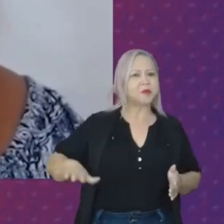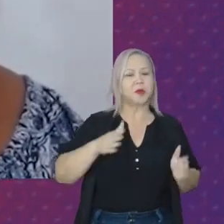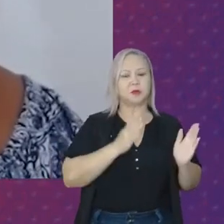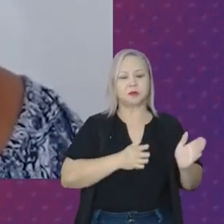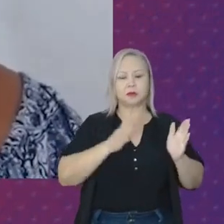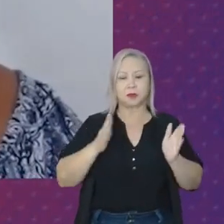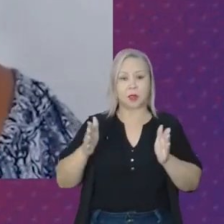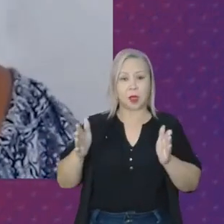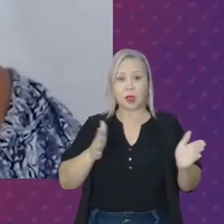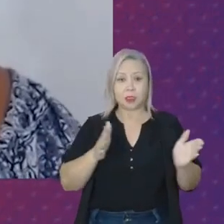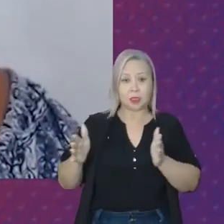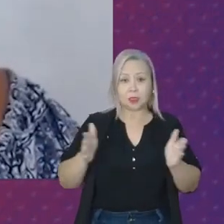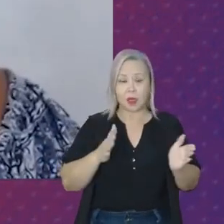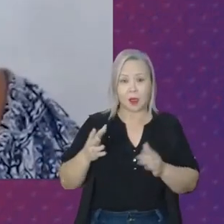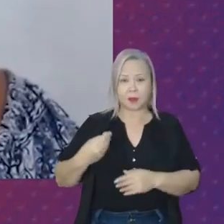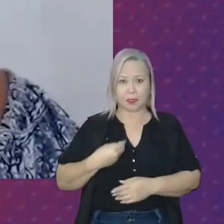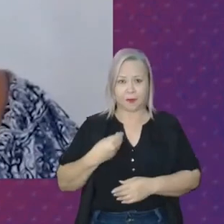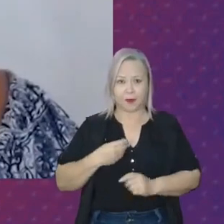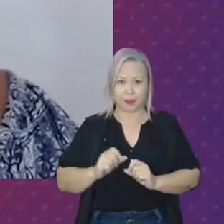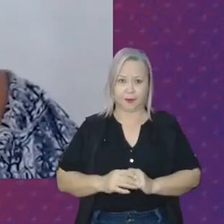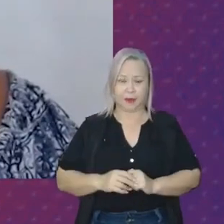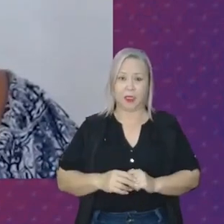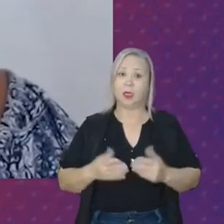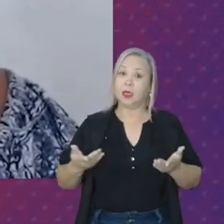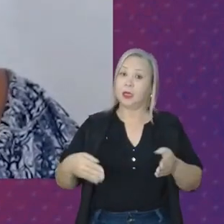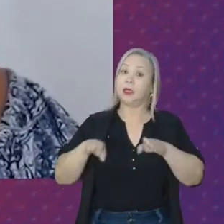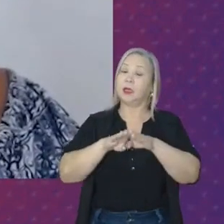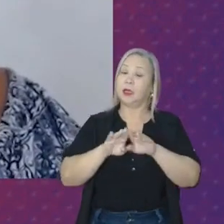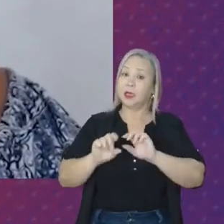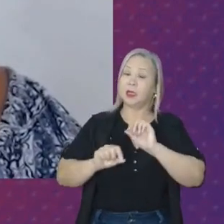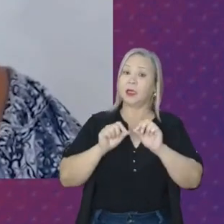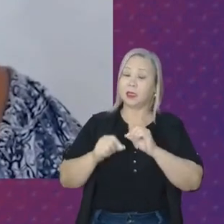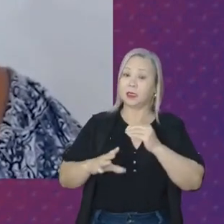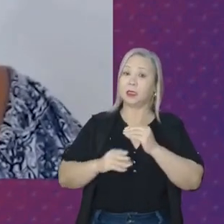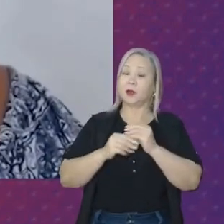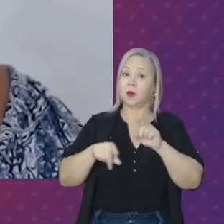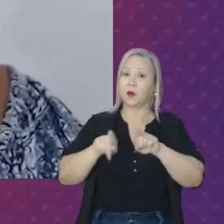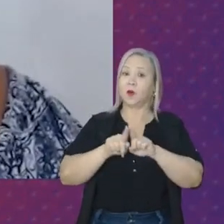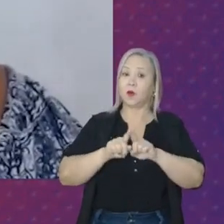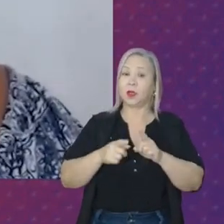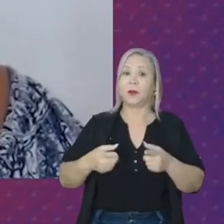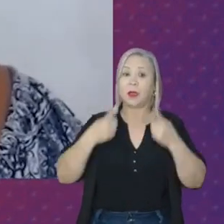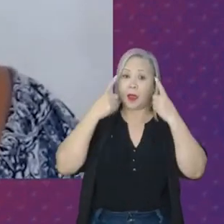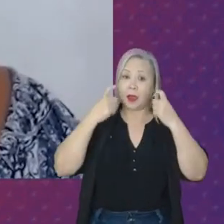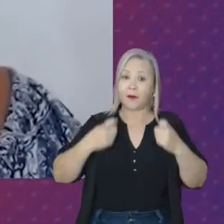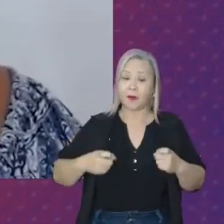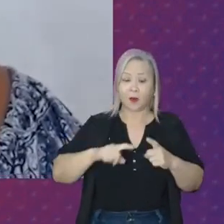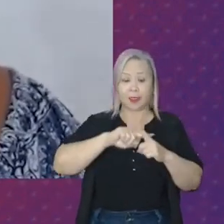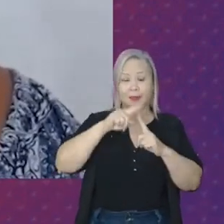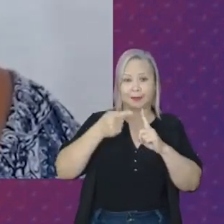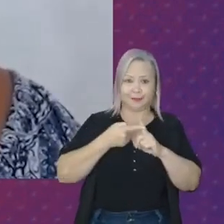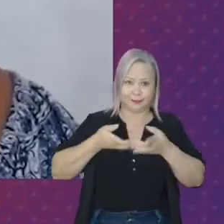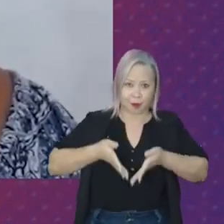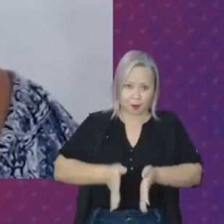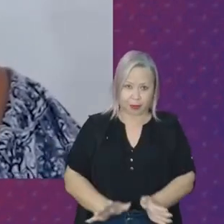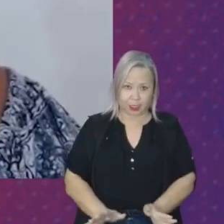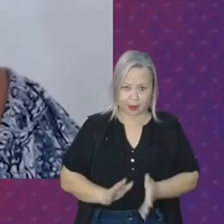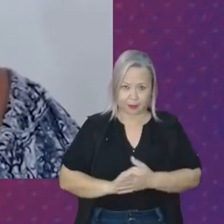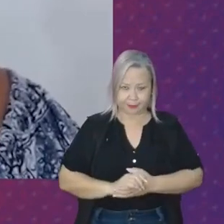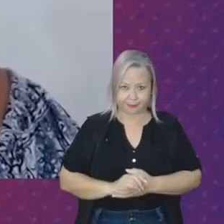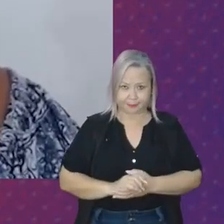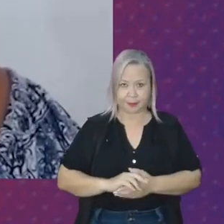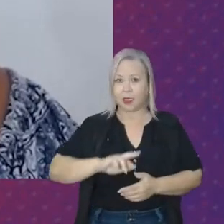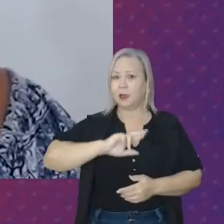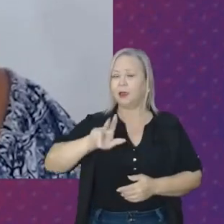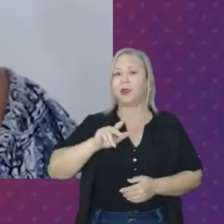isso inclui a violência obstétrica, que, por exemplo, atualmente no Brasil, não é tipificada como crime. E a gente precisa